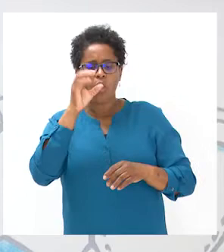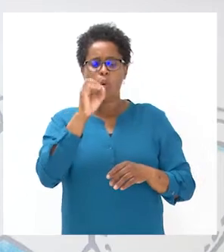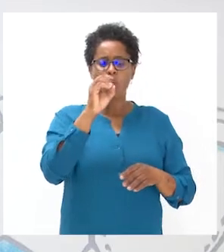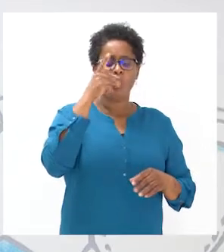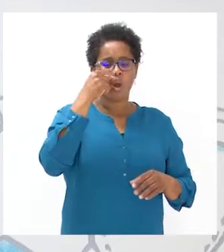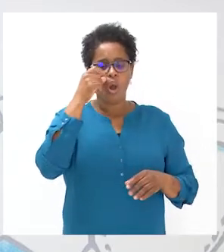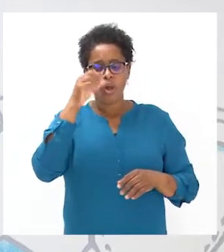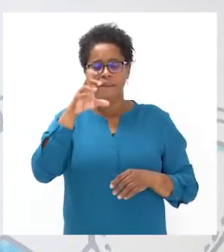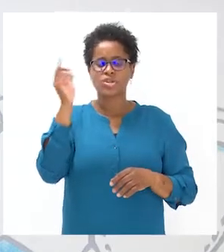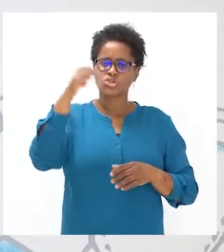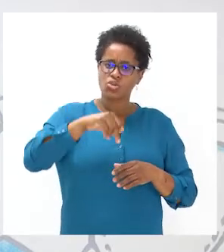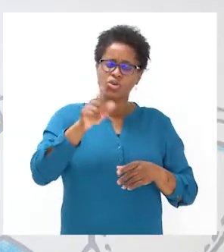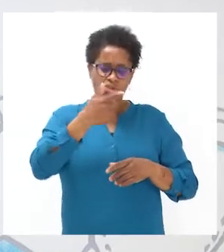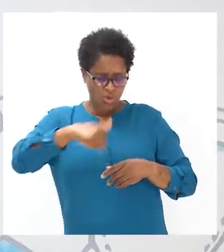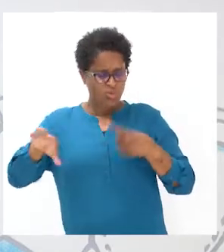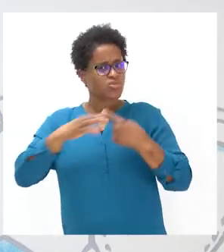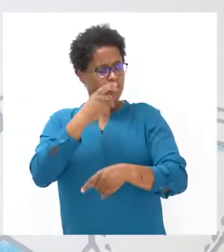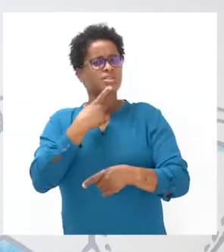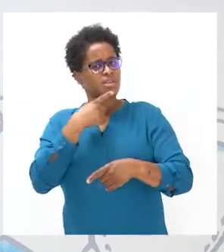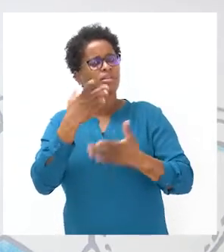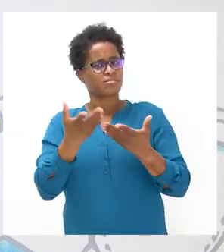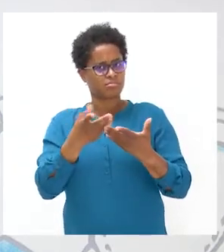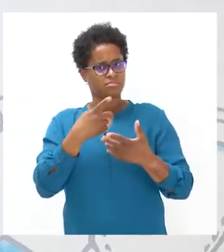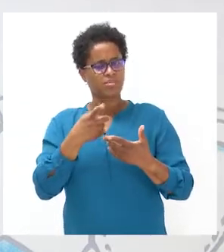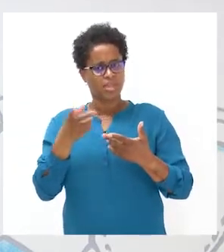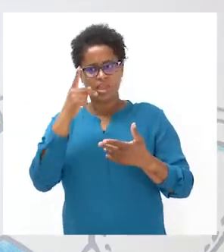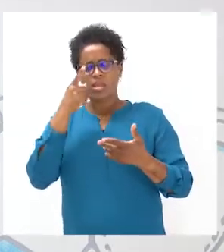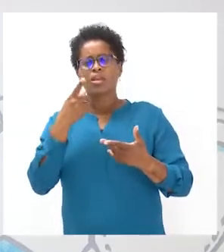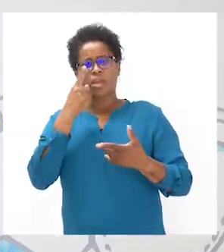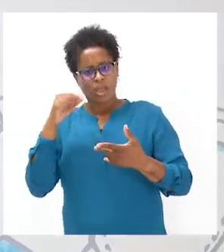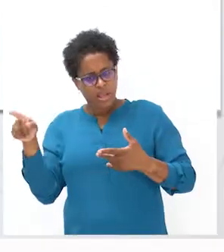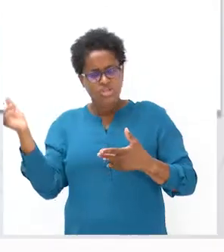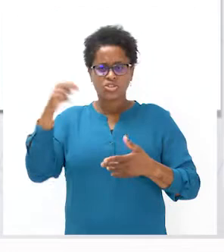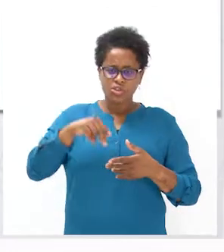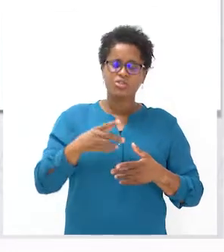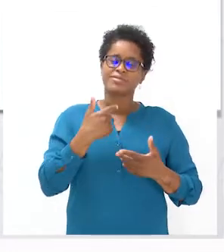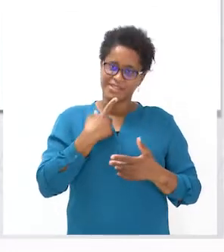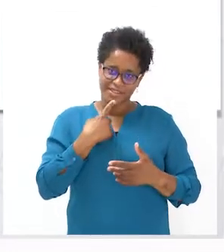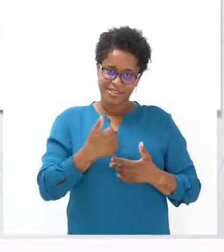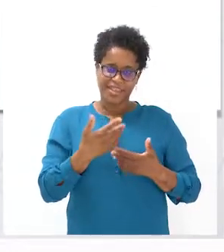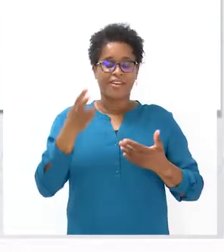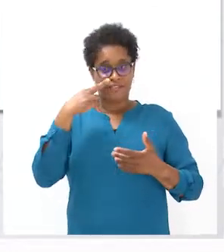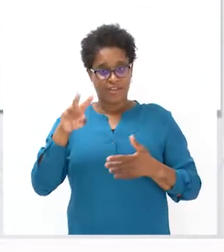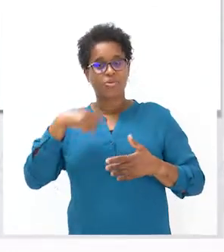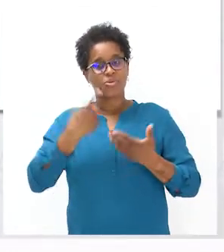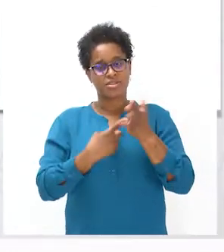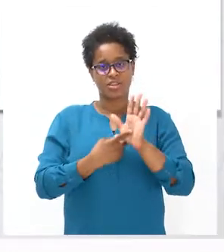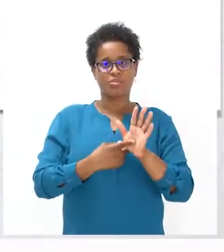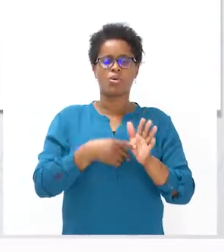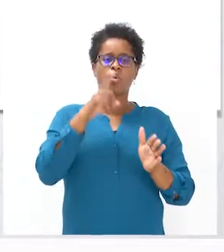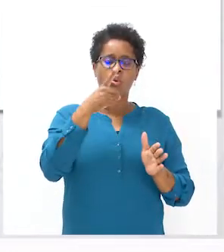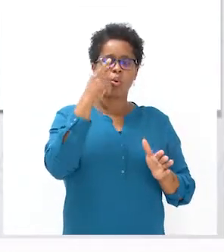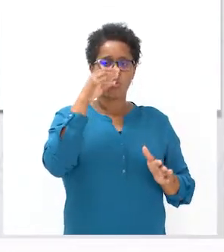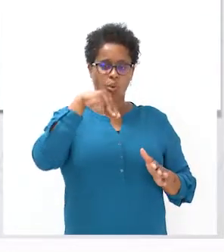chegou, nós conseguimos perceber perfeitamente. Ele chegou, certo? Então vamos ver um outro exemplo. O moço levou